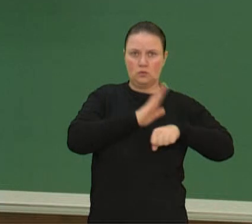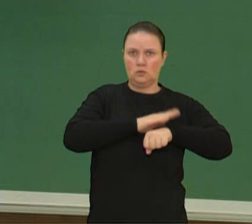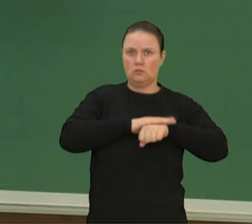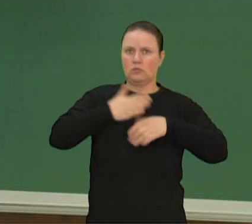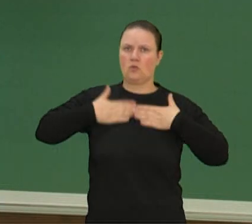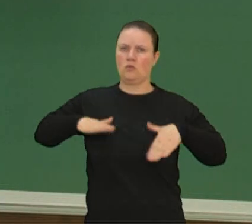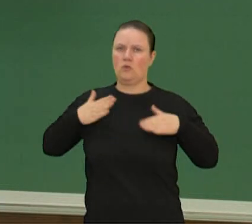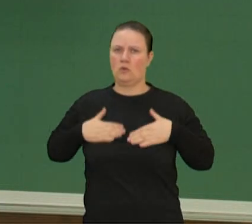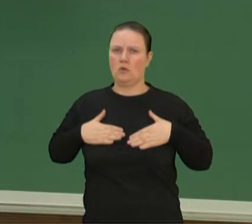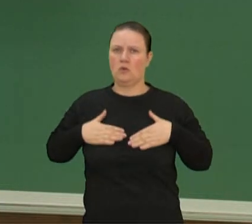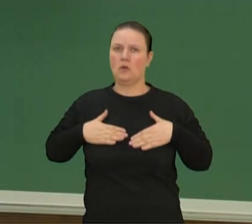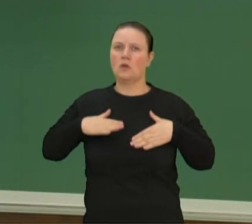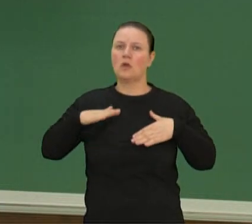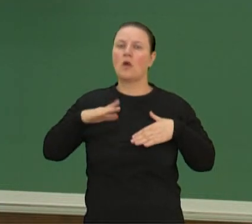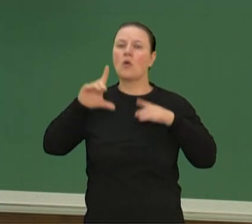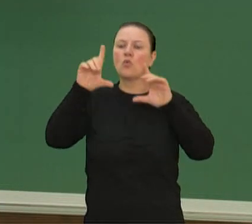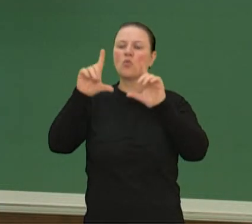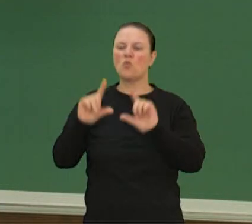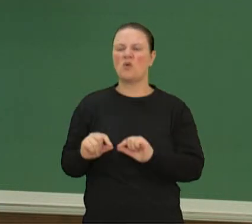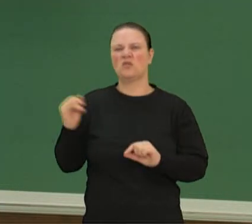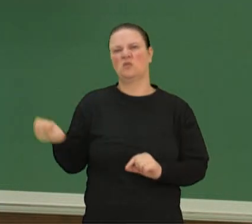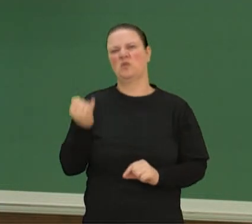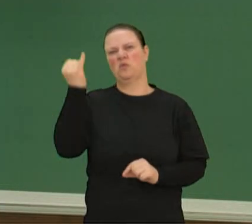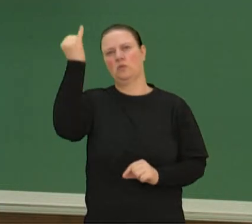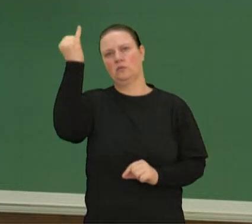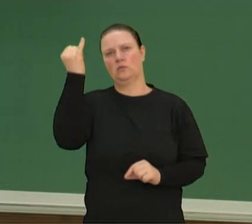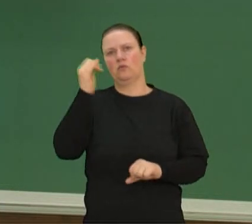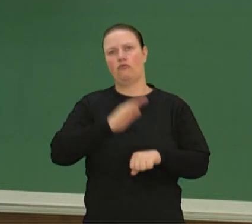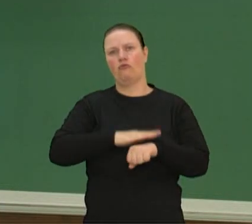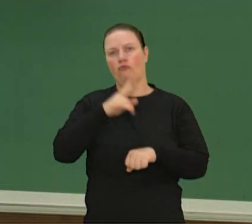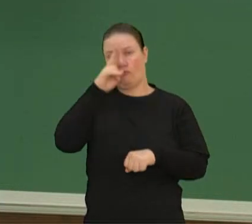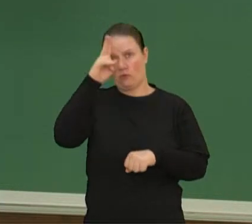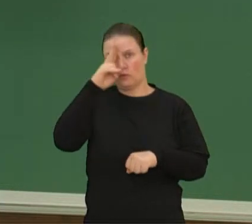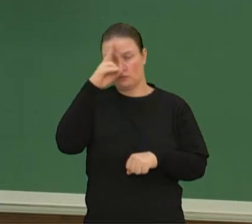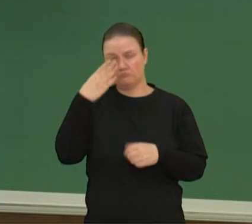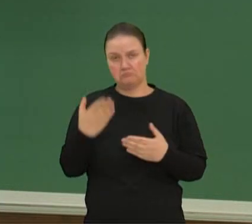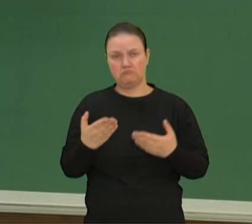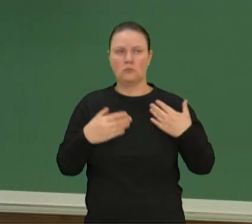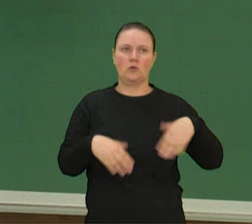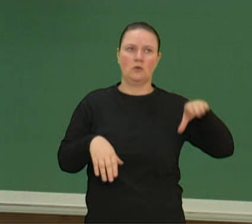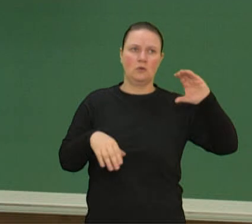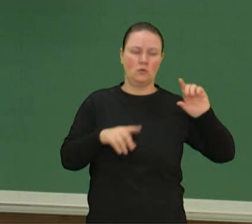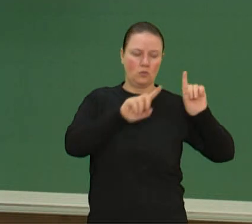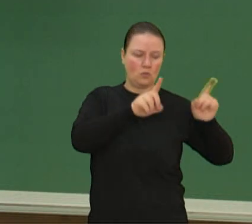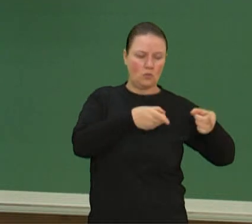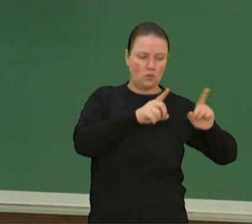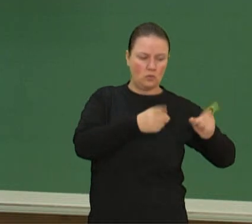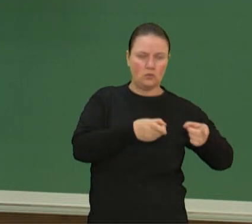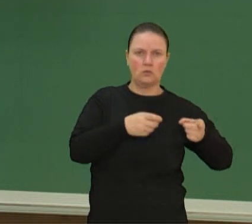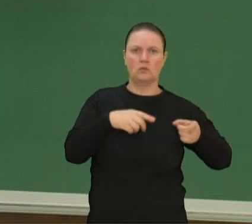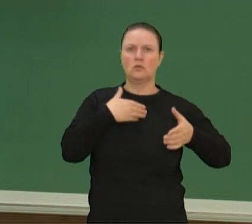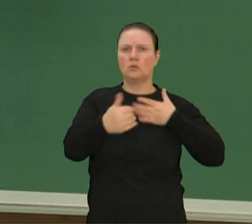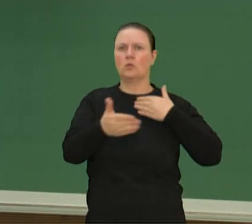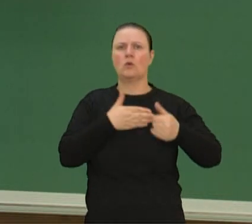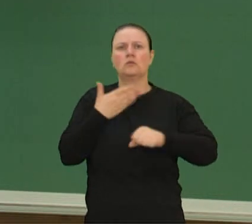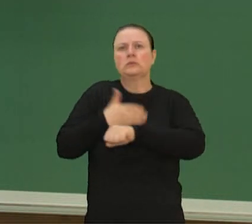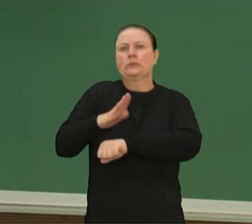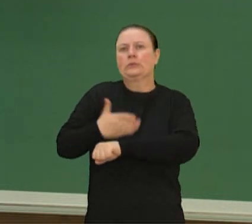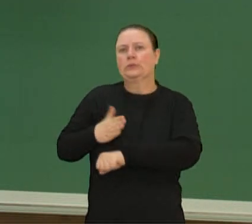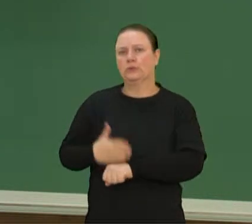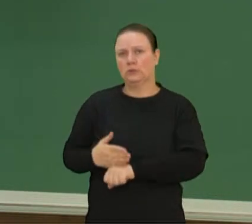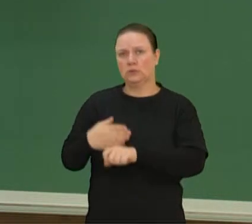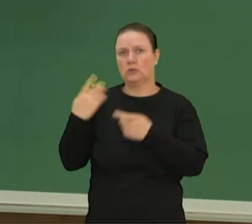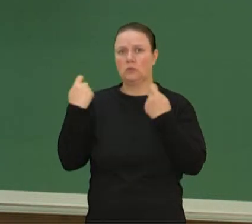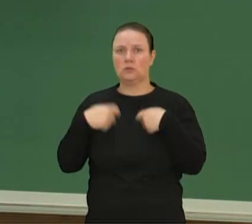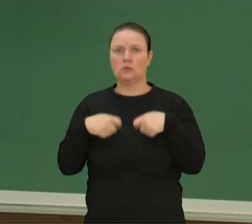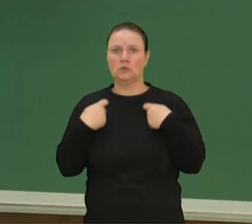potência muscular é menos importante do que no treino de força. Próxima. O tempo de descanso em qualquer tipo de treino deve